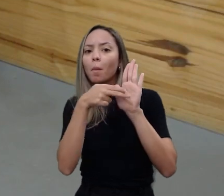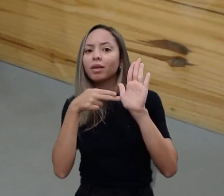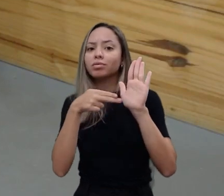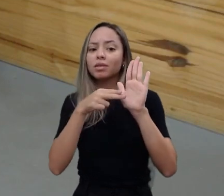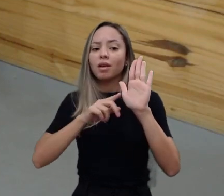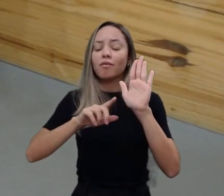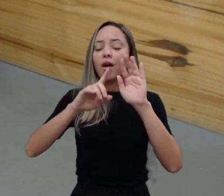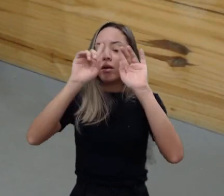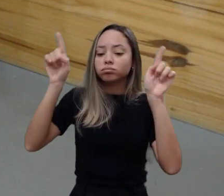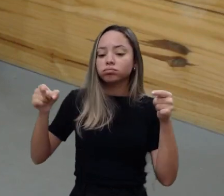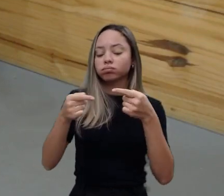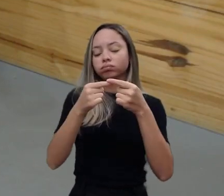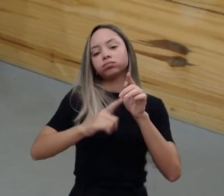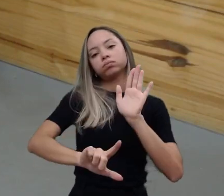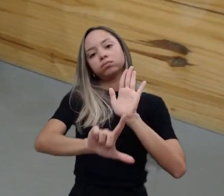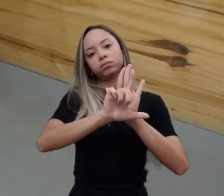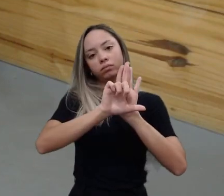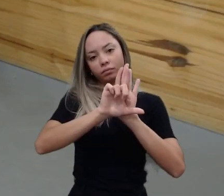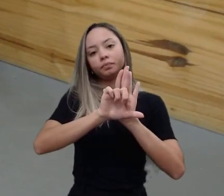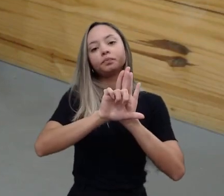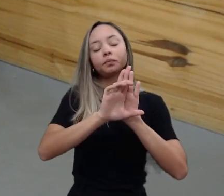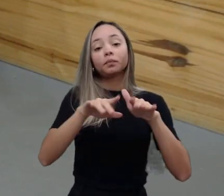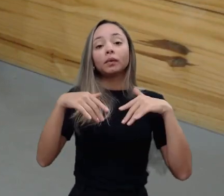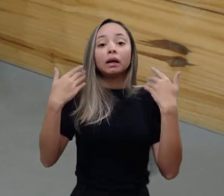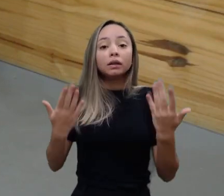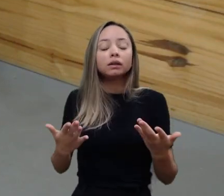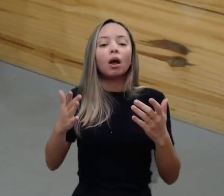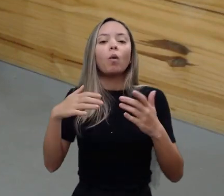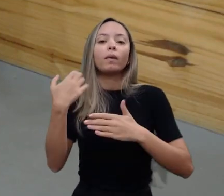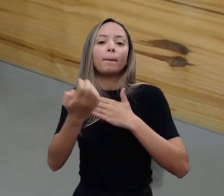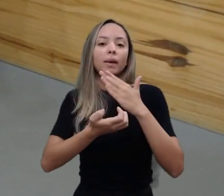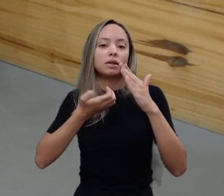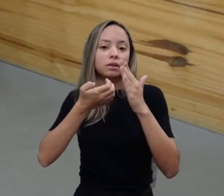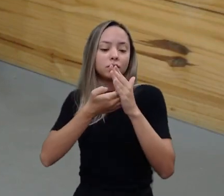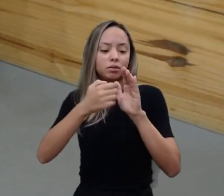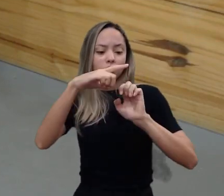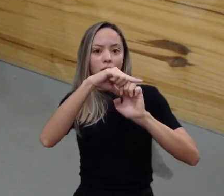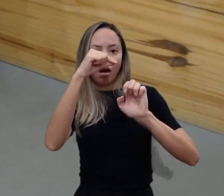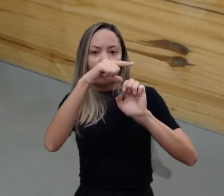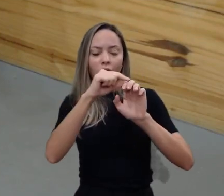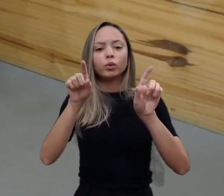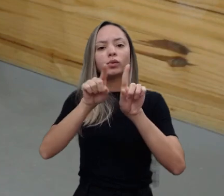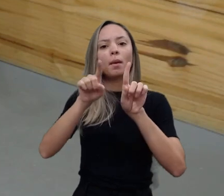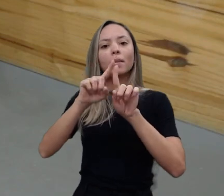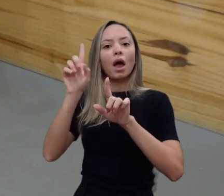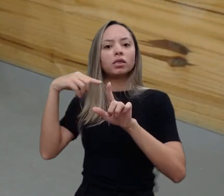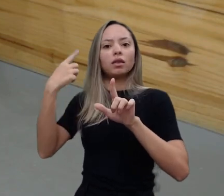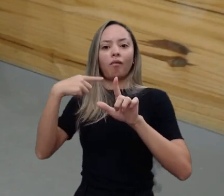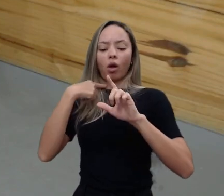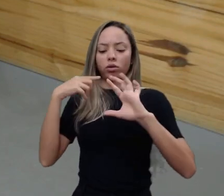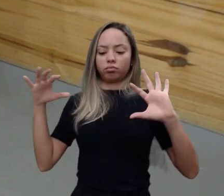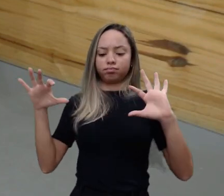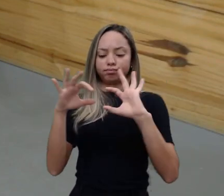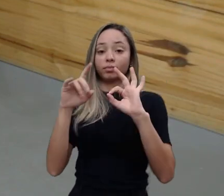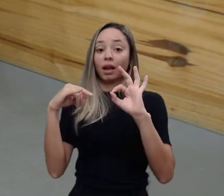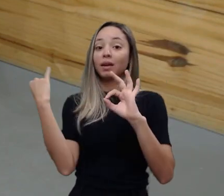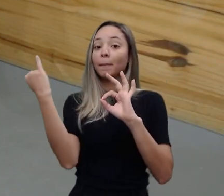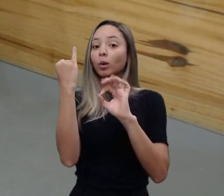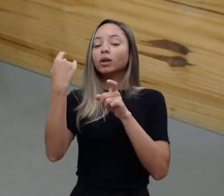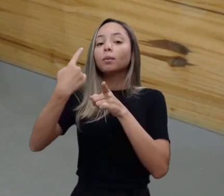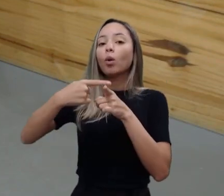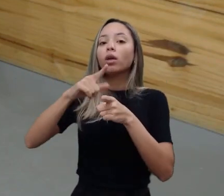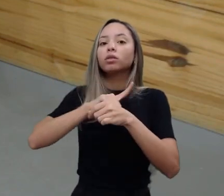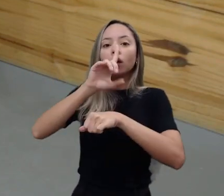legal. E isso, para os empresários e os próprios advogados dos empresários, é importante, porque eles vão ter